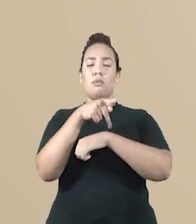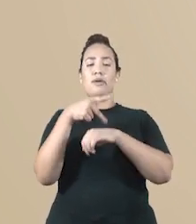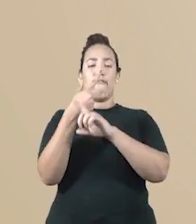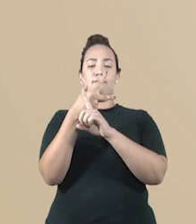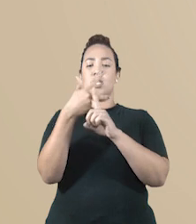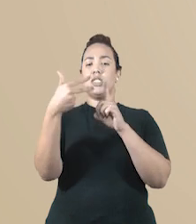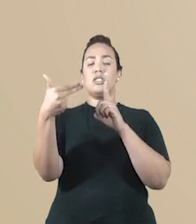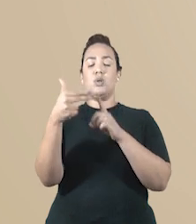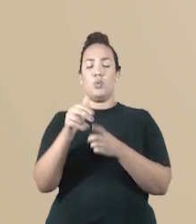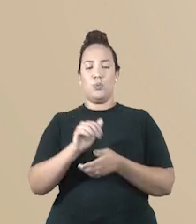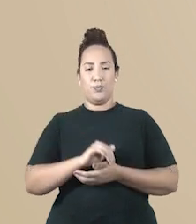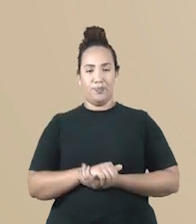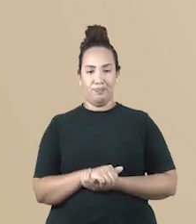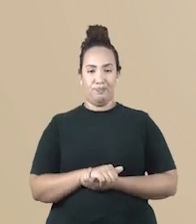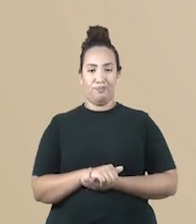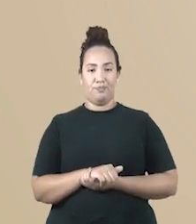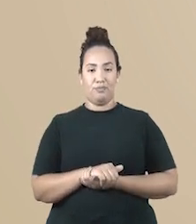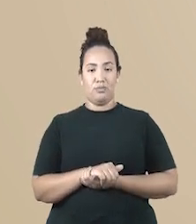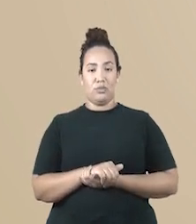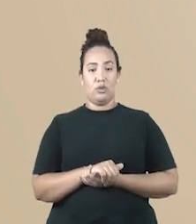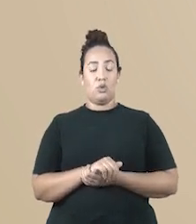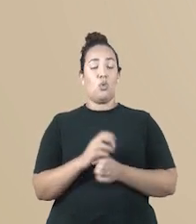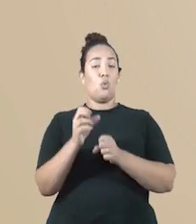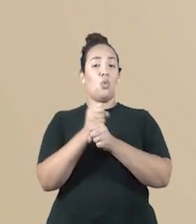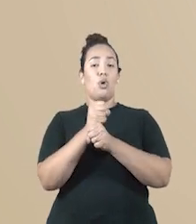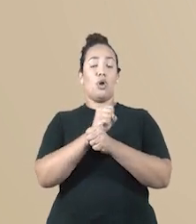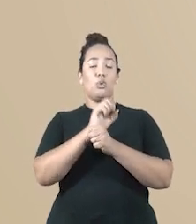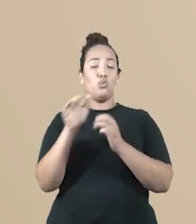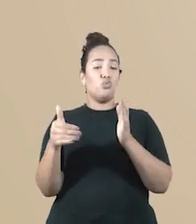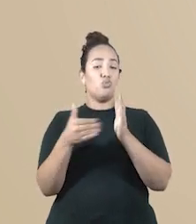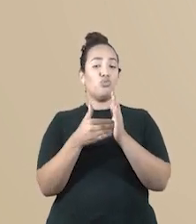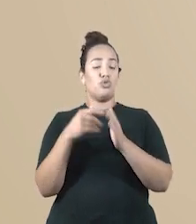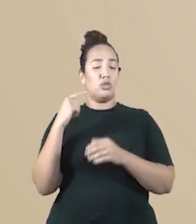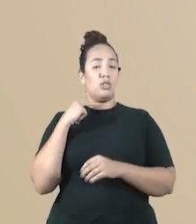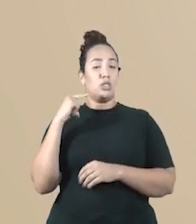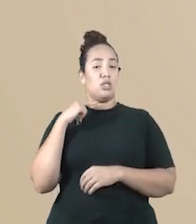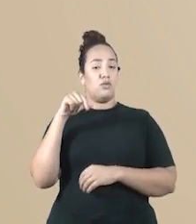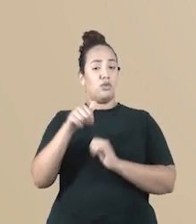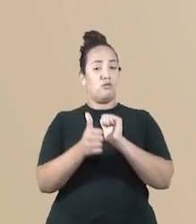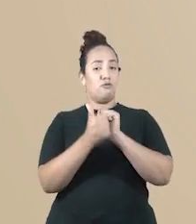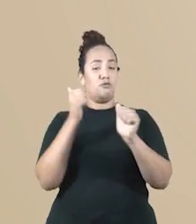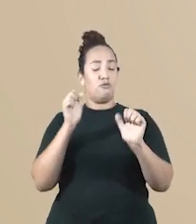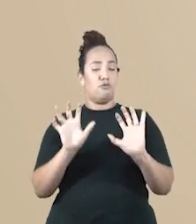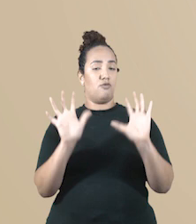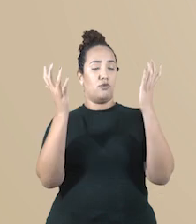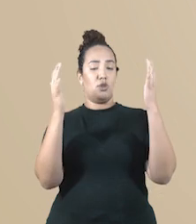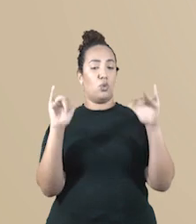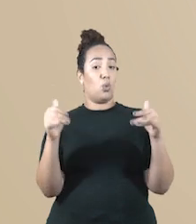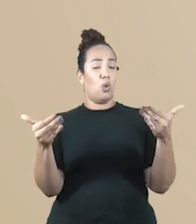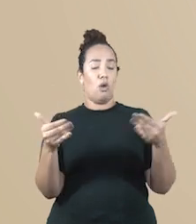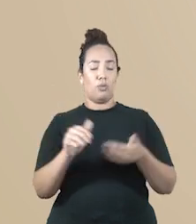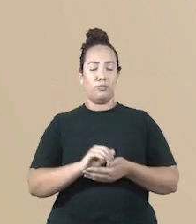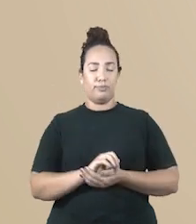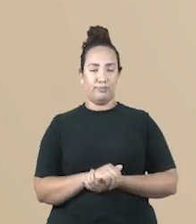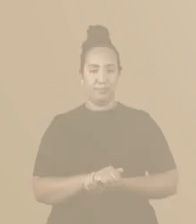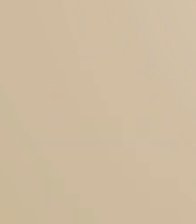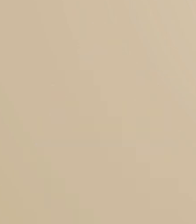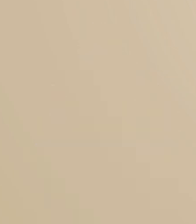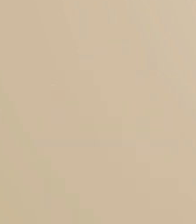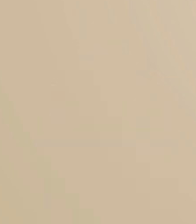de 1995? Qual o último ano em que teve a Copa?